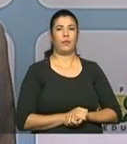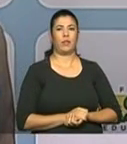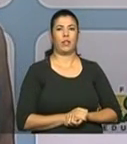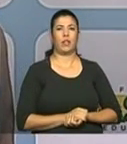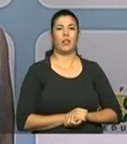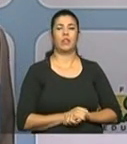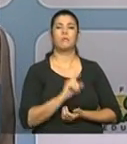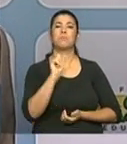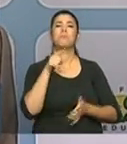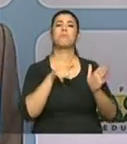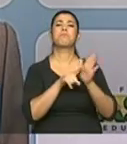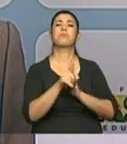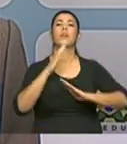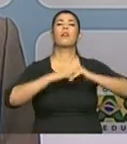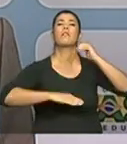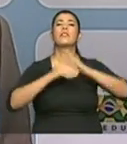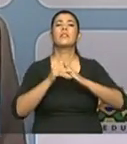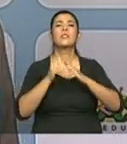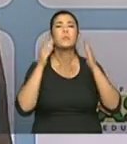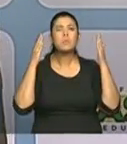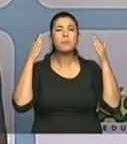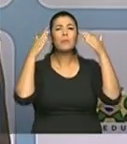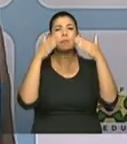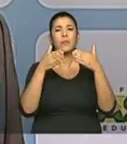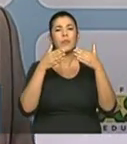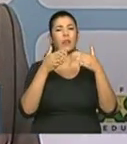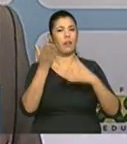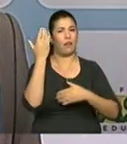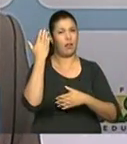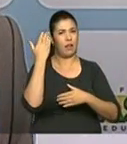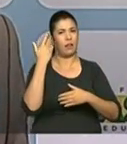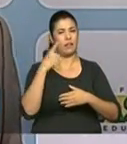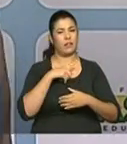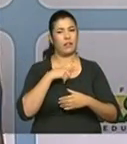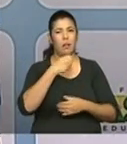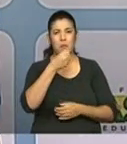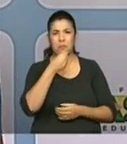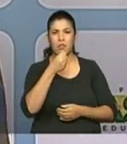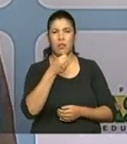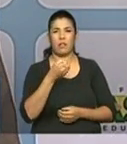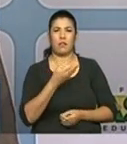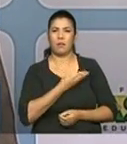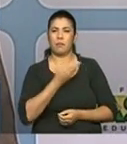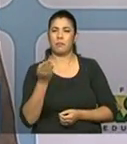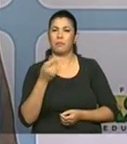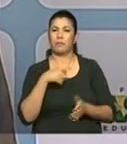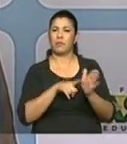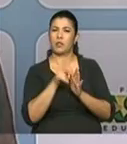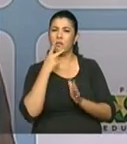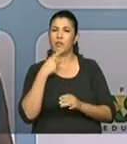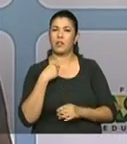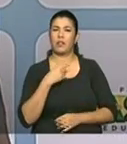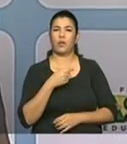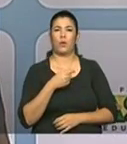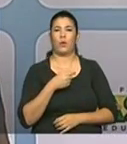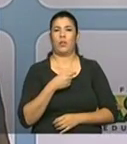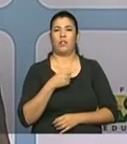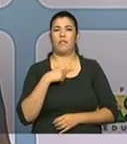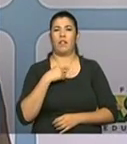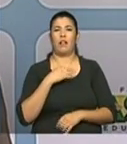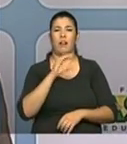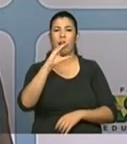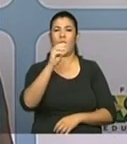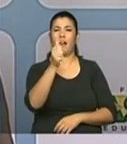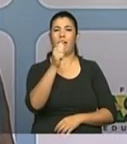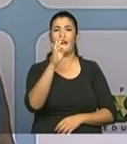ação específica na prática? Porque a gente comentava aqui antes da coletiva, o colega mencionou que o marido estava com catapora, foi ao